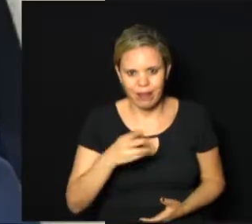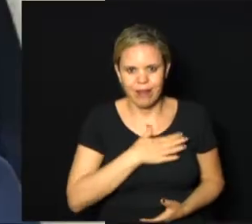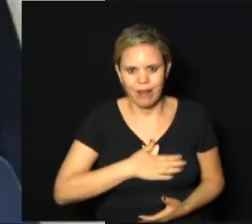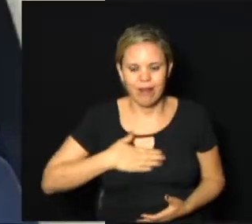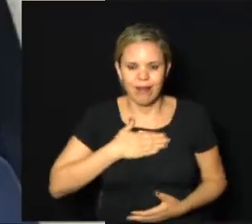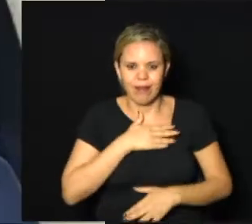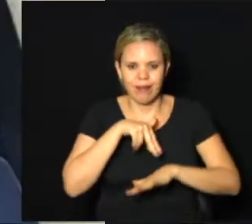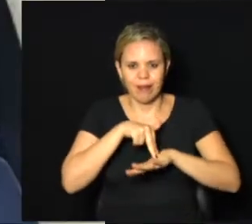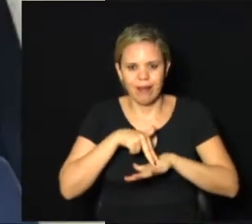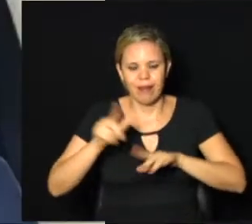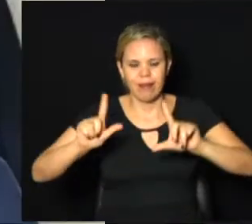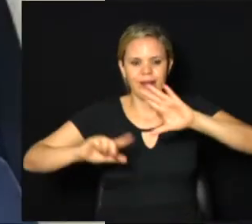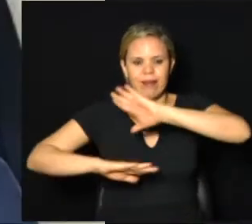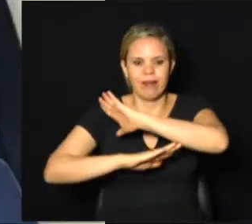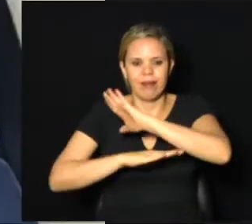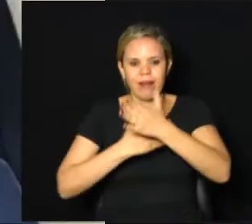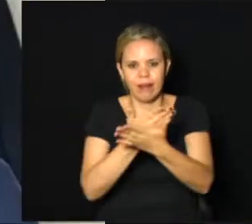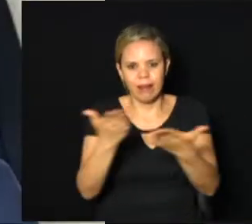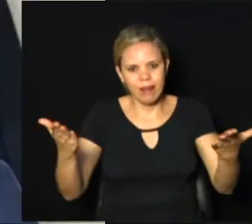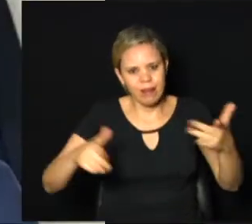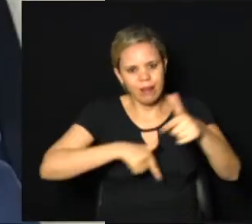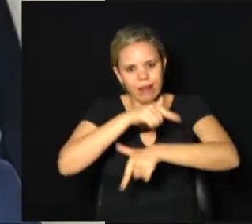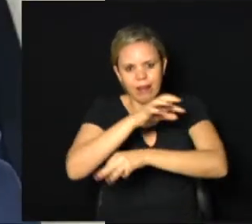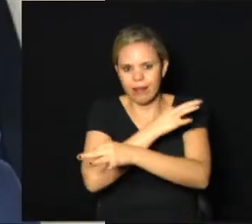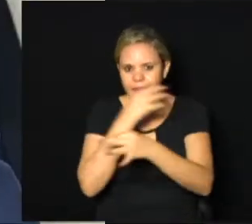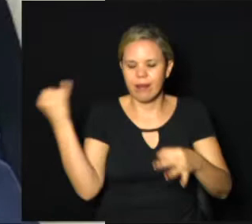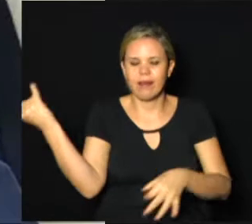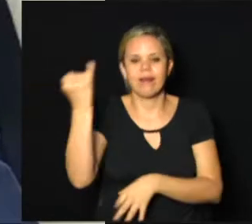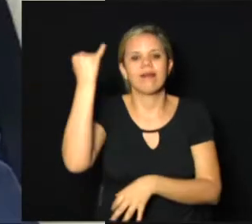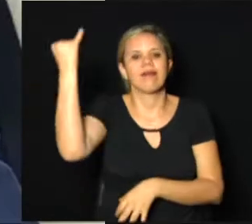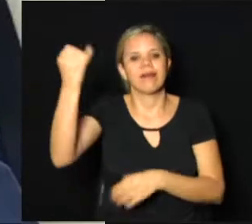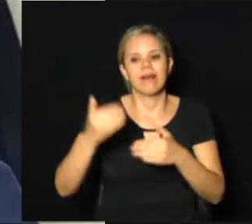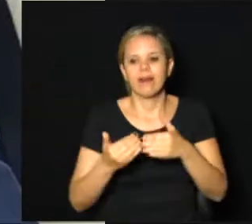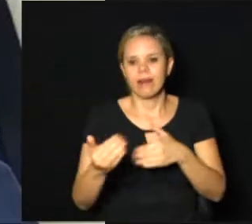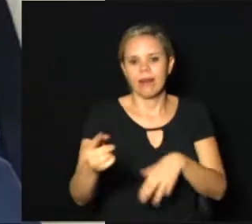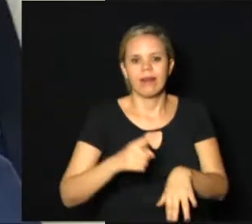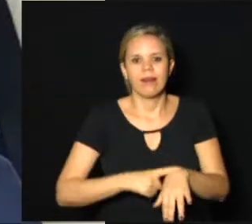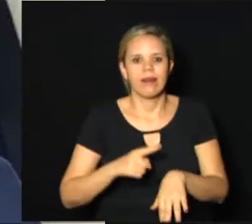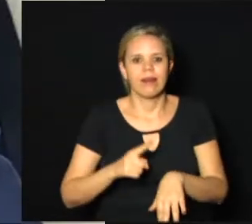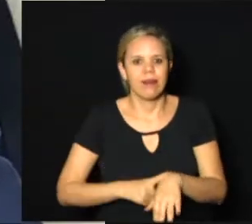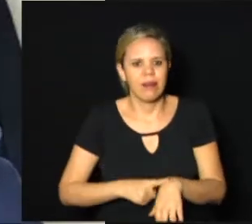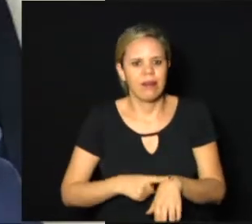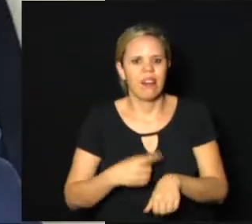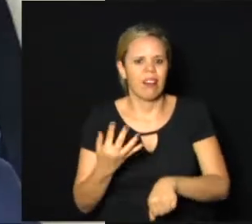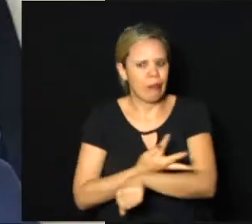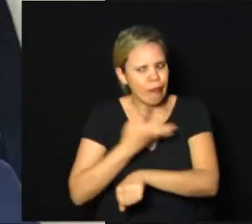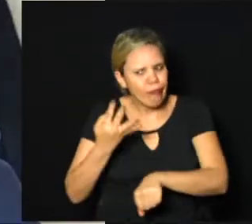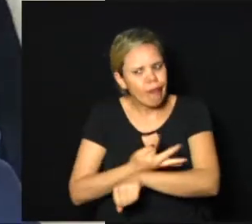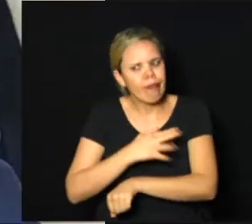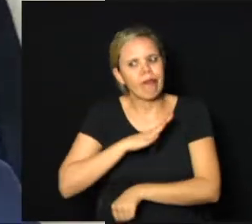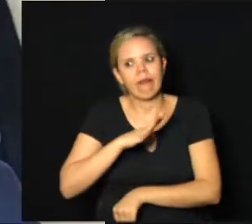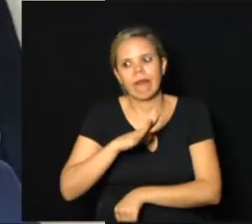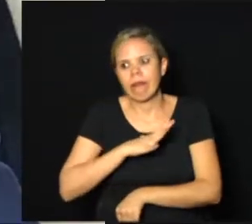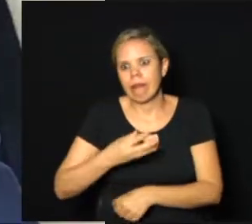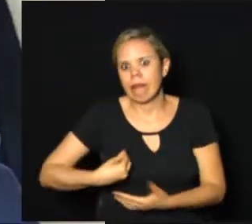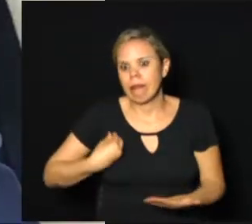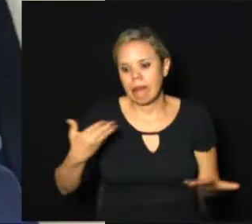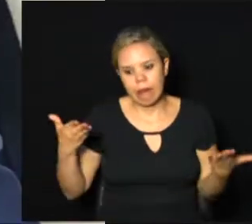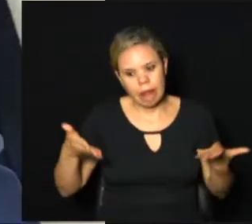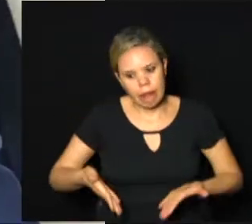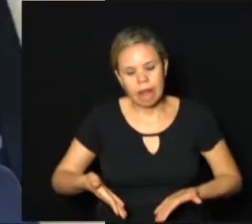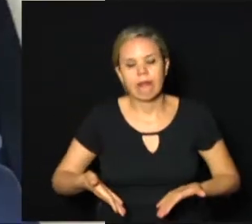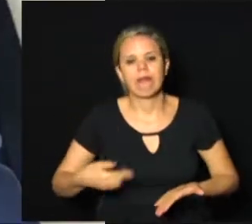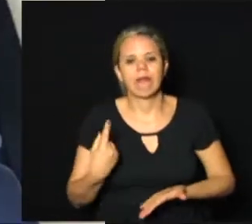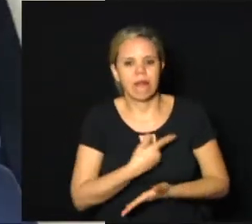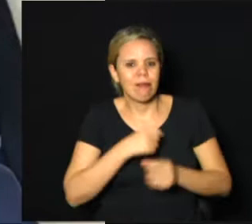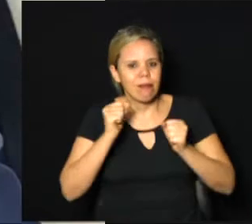prazer conversar aqui com a TV Câmara, né? Vocês têm feito um trabalho muito importante durante esse momento de crise que a cidade vive. Então, eu estou aqui para